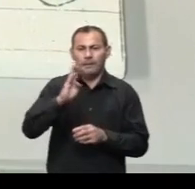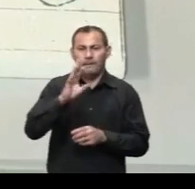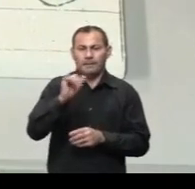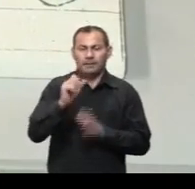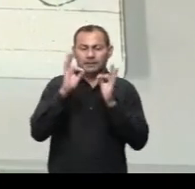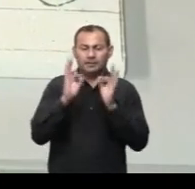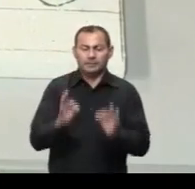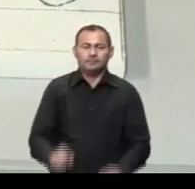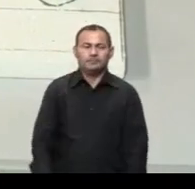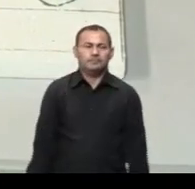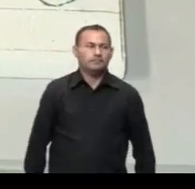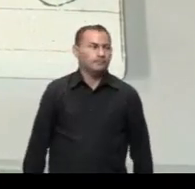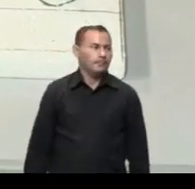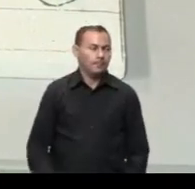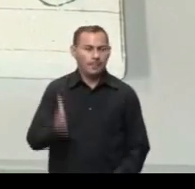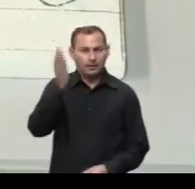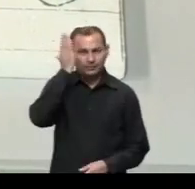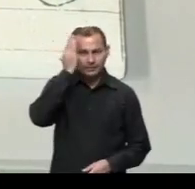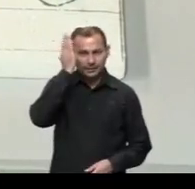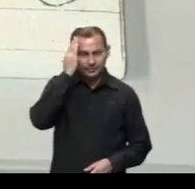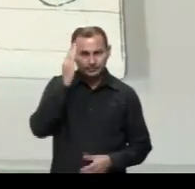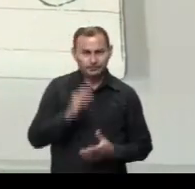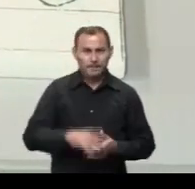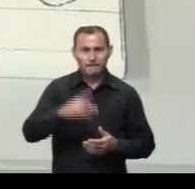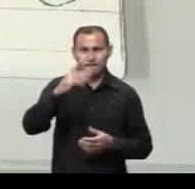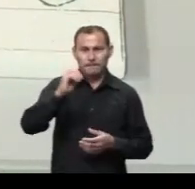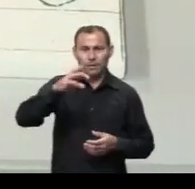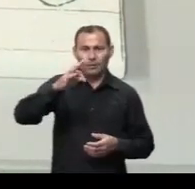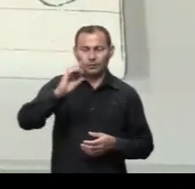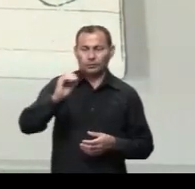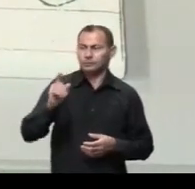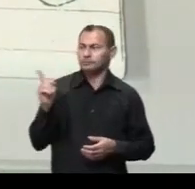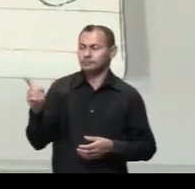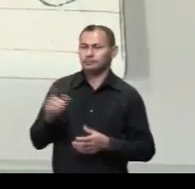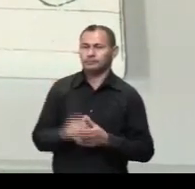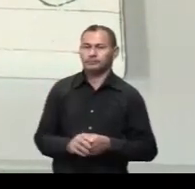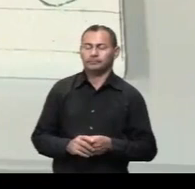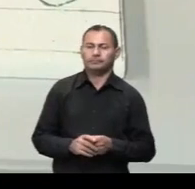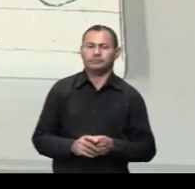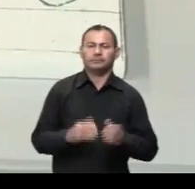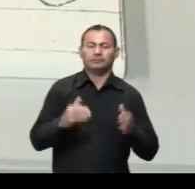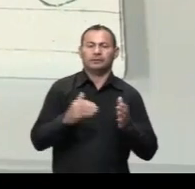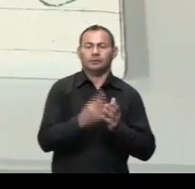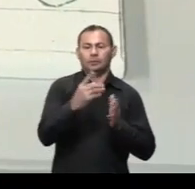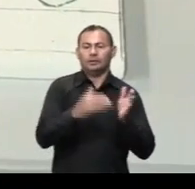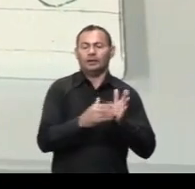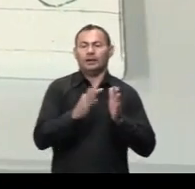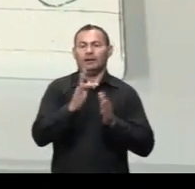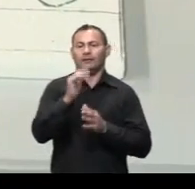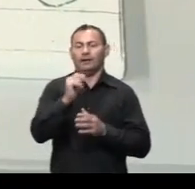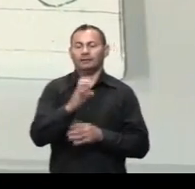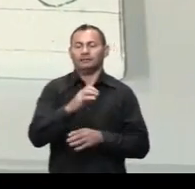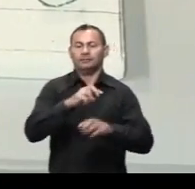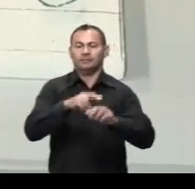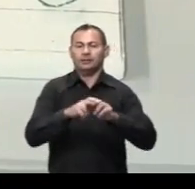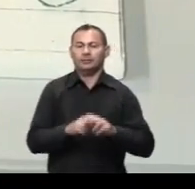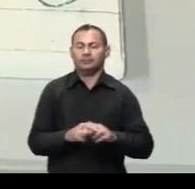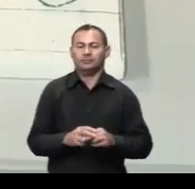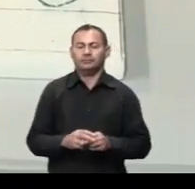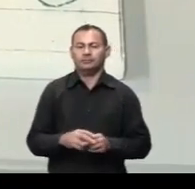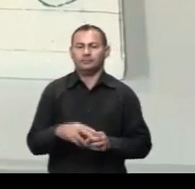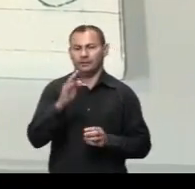lá. Eu sei que esse ponto daqui até a face do meu